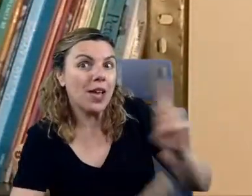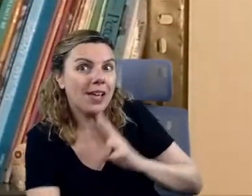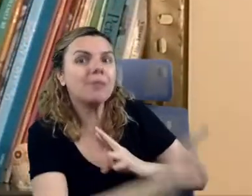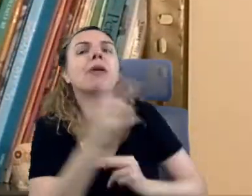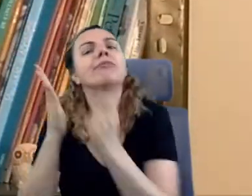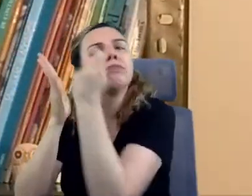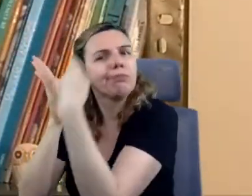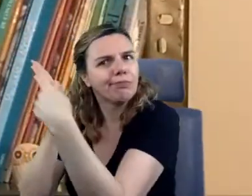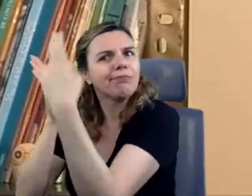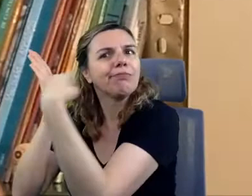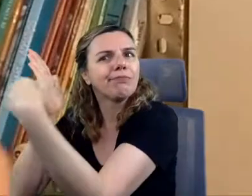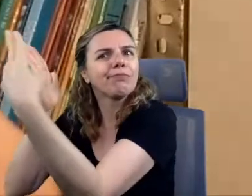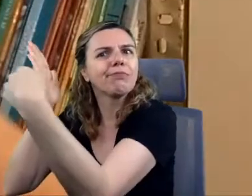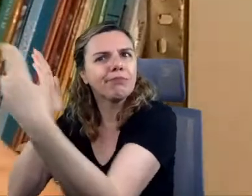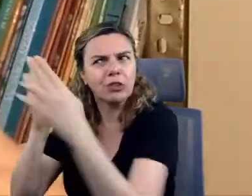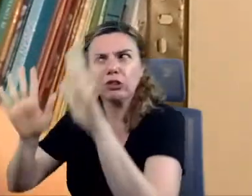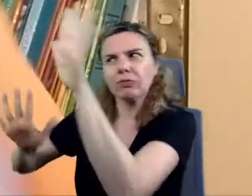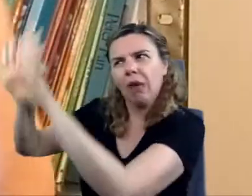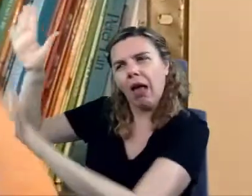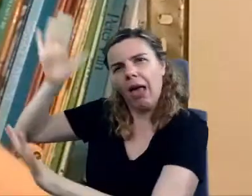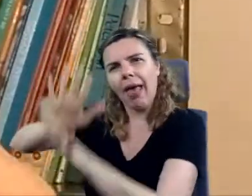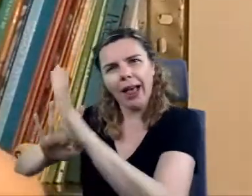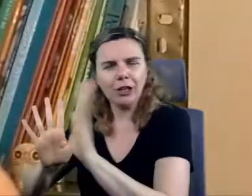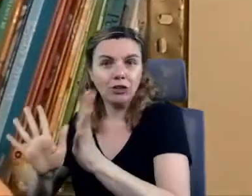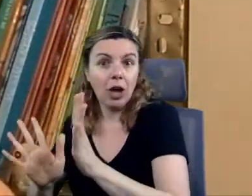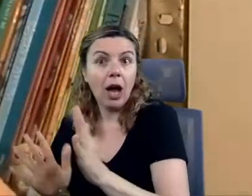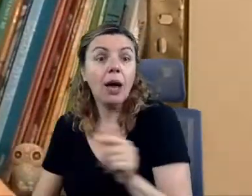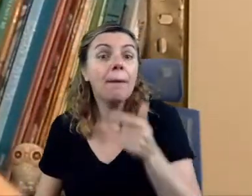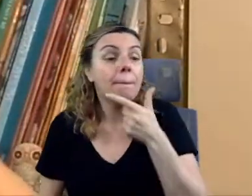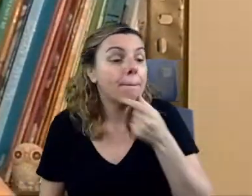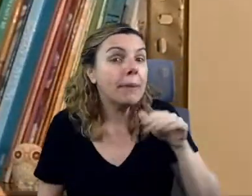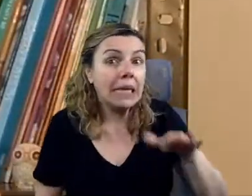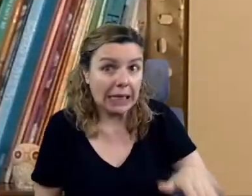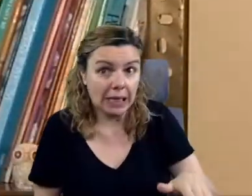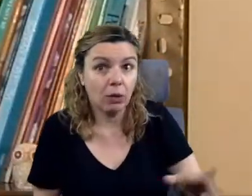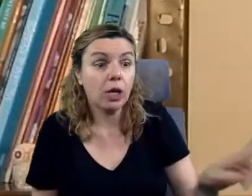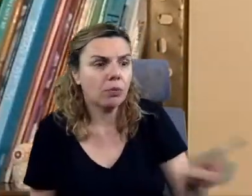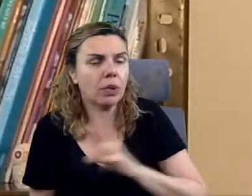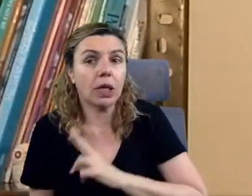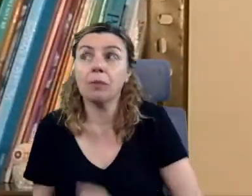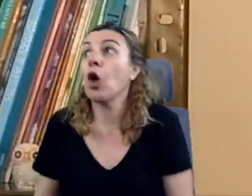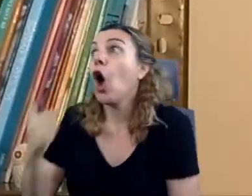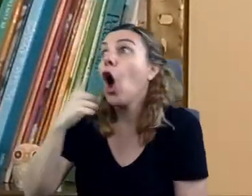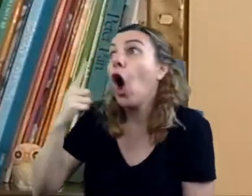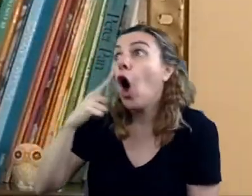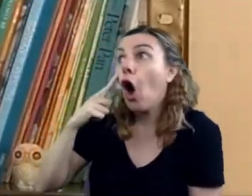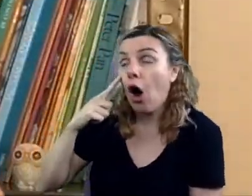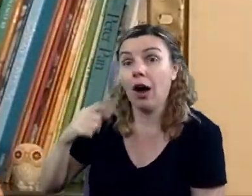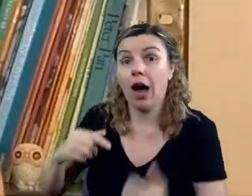ia descrevendo. Tinha o quadro já rascunhado quando o menino disse: